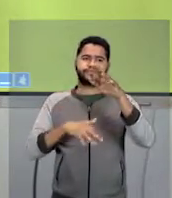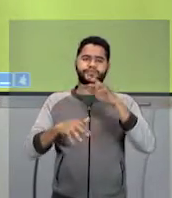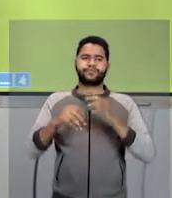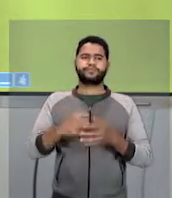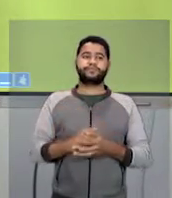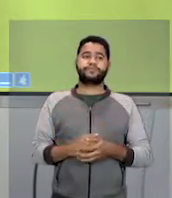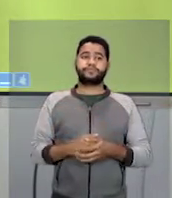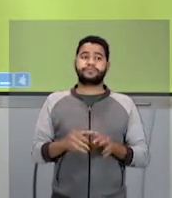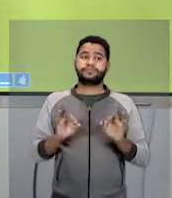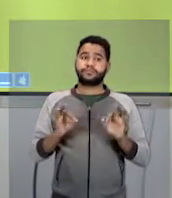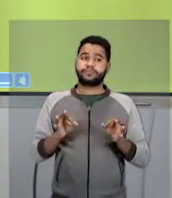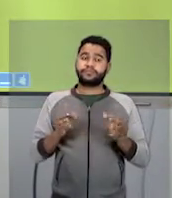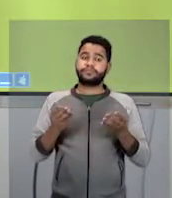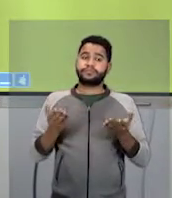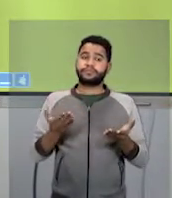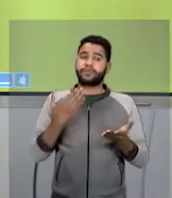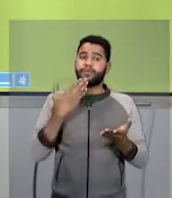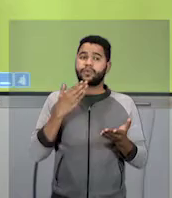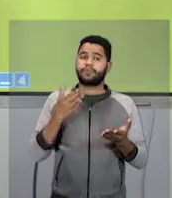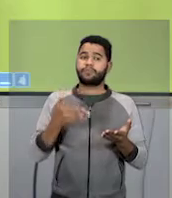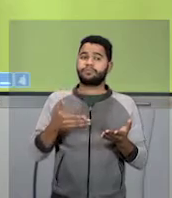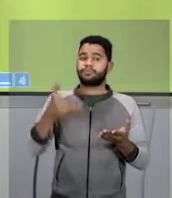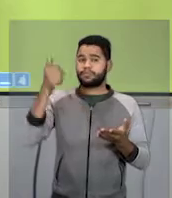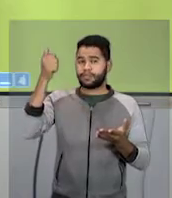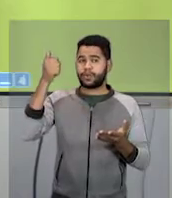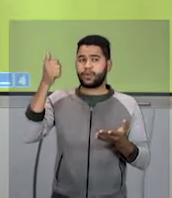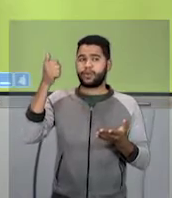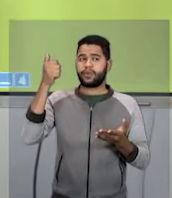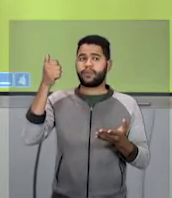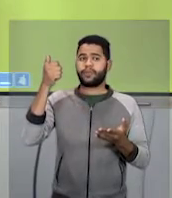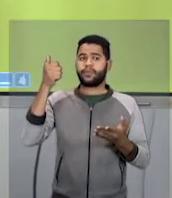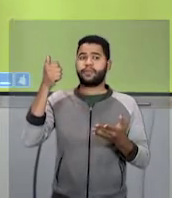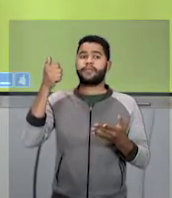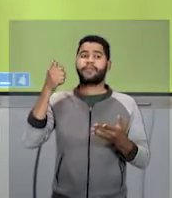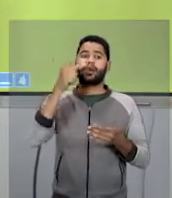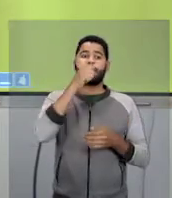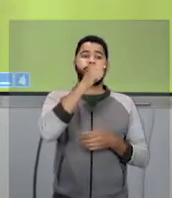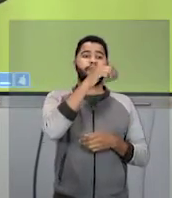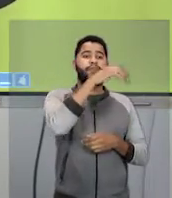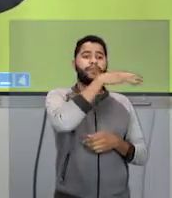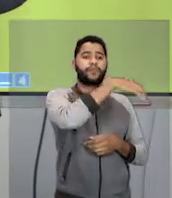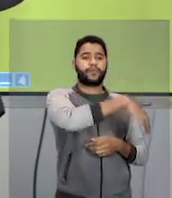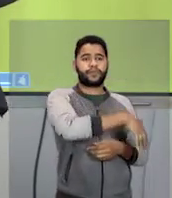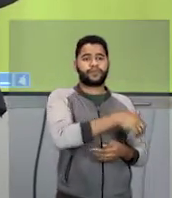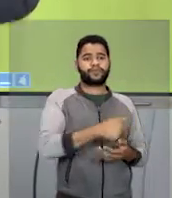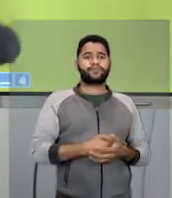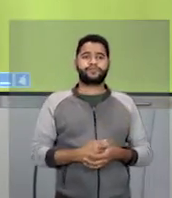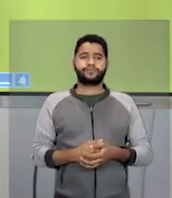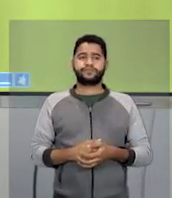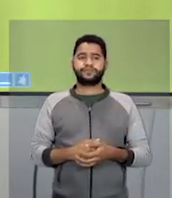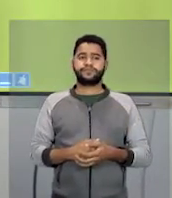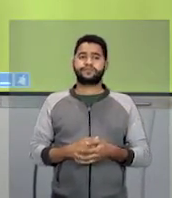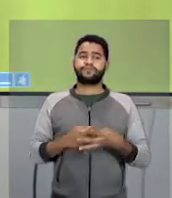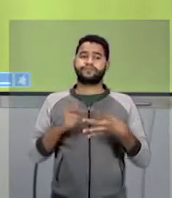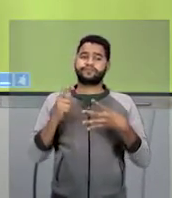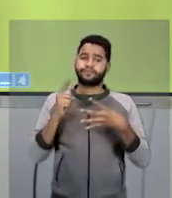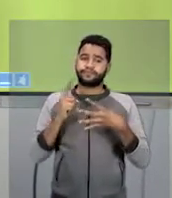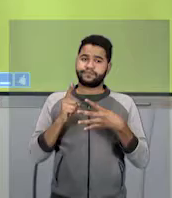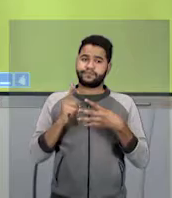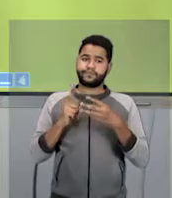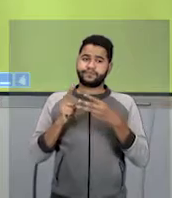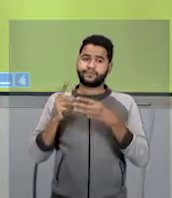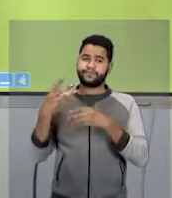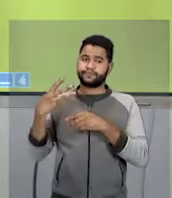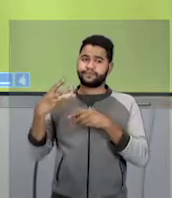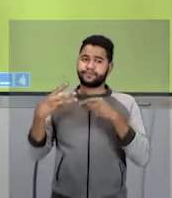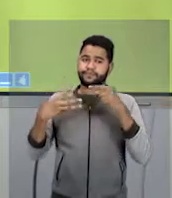dentro, certo? Então, qual que é o melhor lugar para a gente colocar a água para sair? É na posição 4, porque